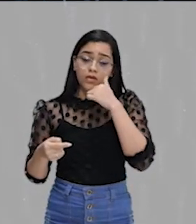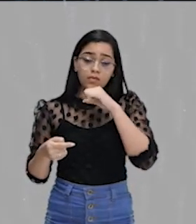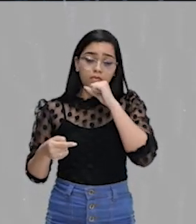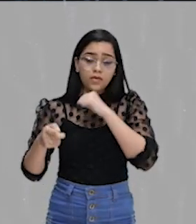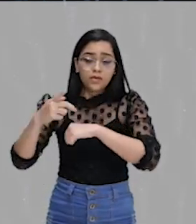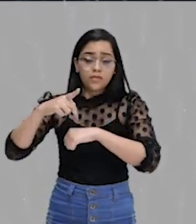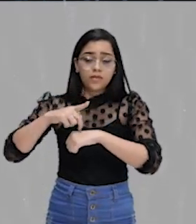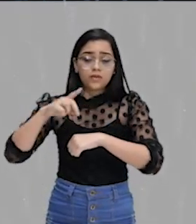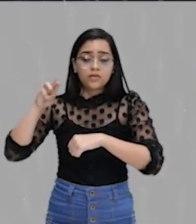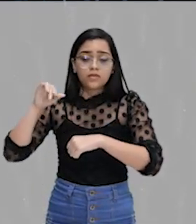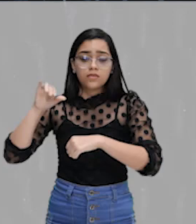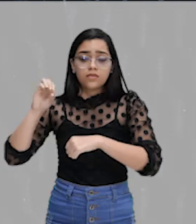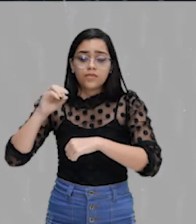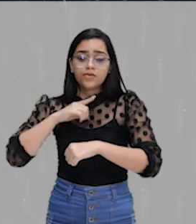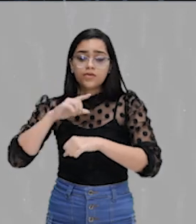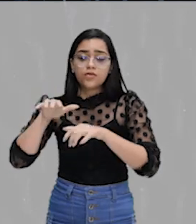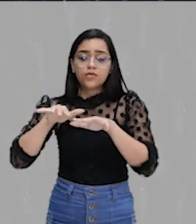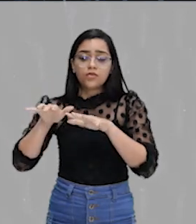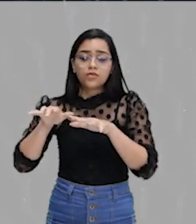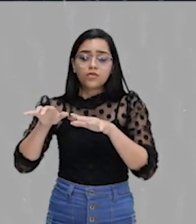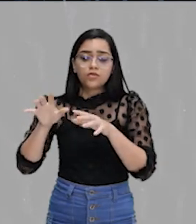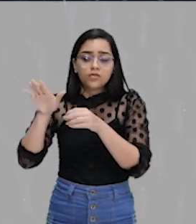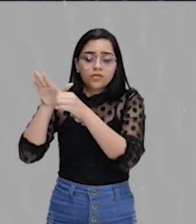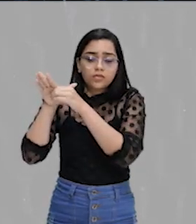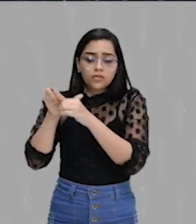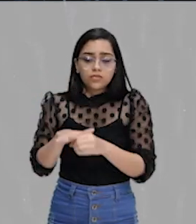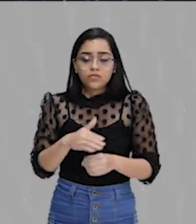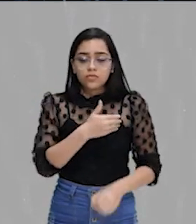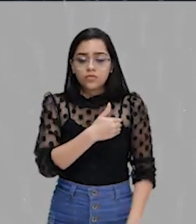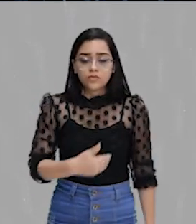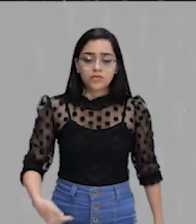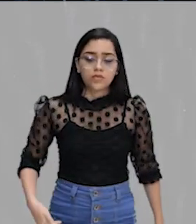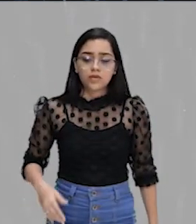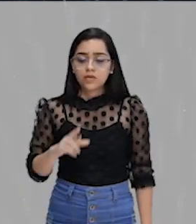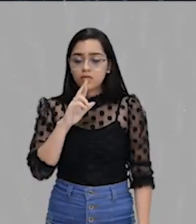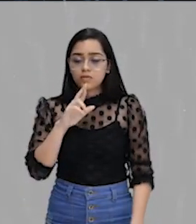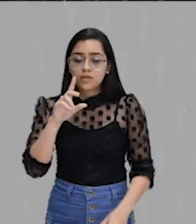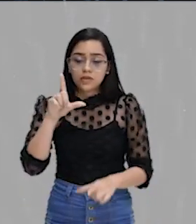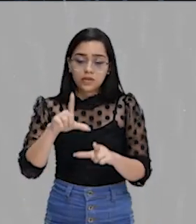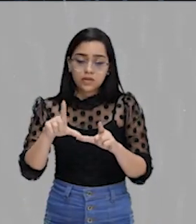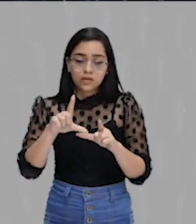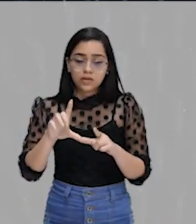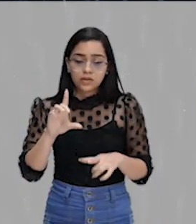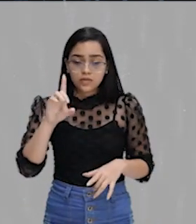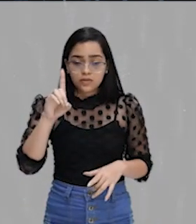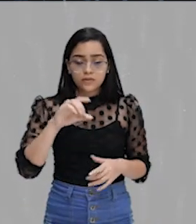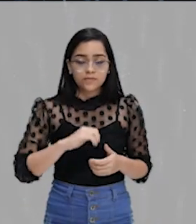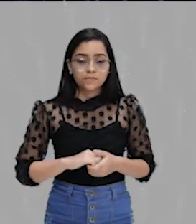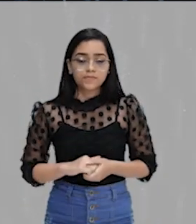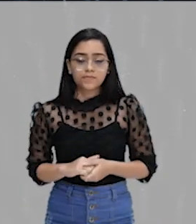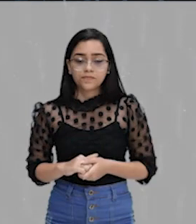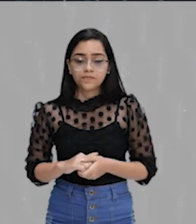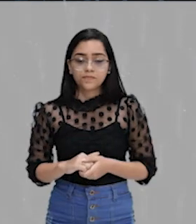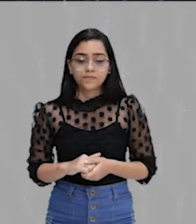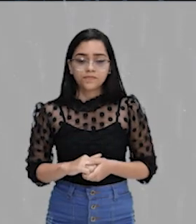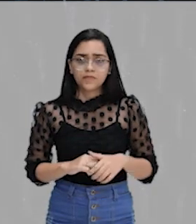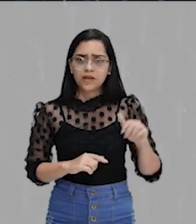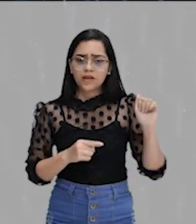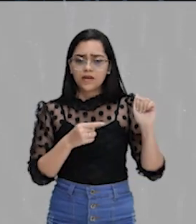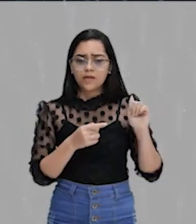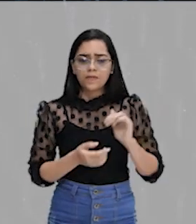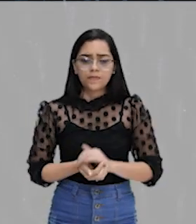maio, provocado por uma ação repressora desse governo. Resposta, letra D. Vamos ver os distratores. Letra